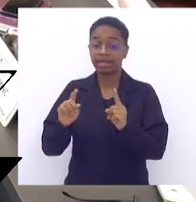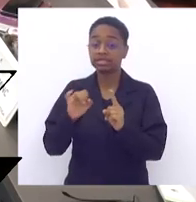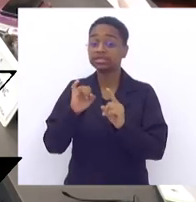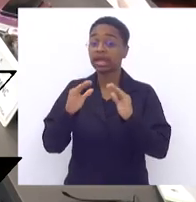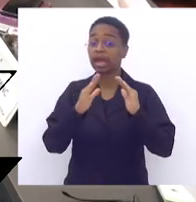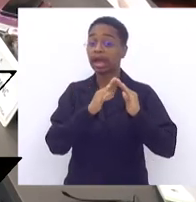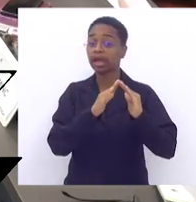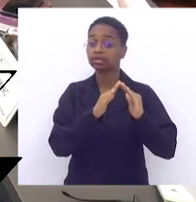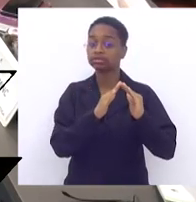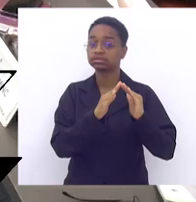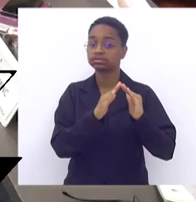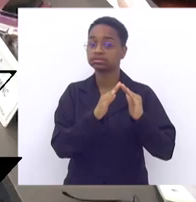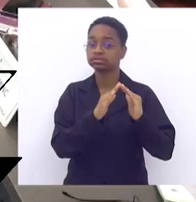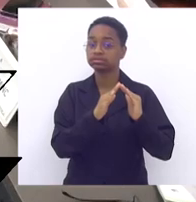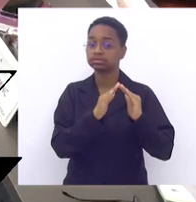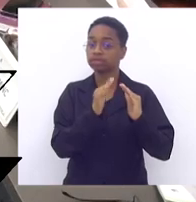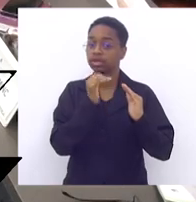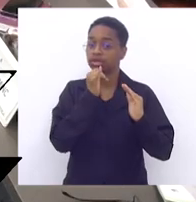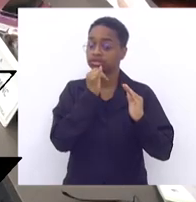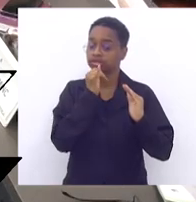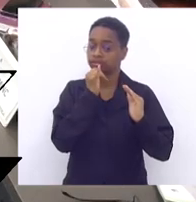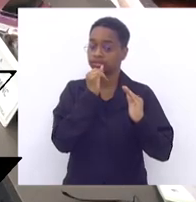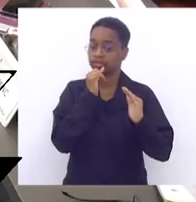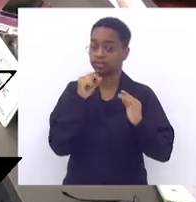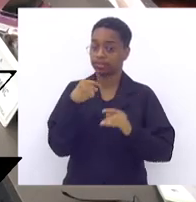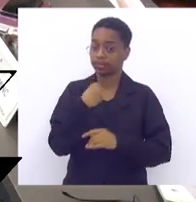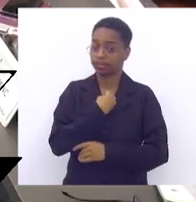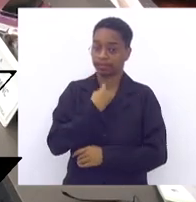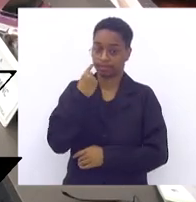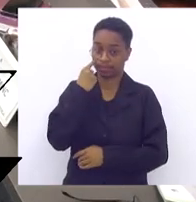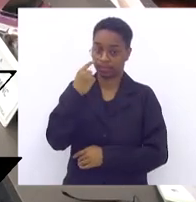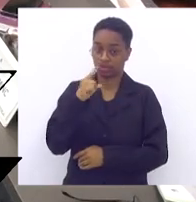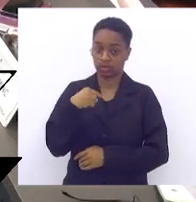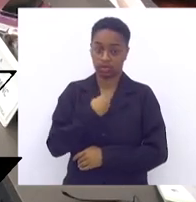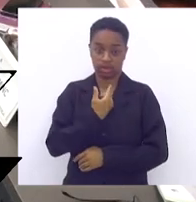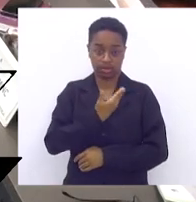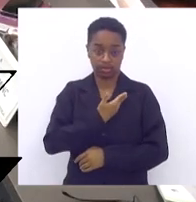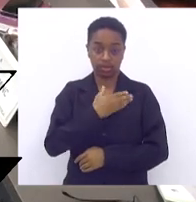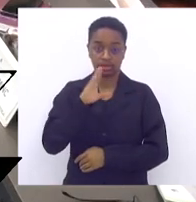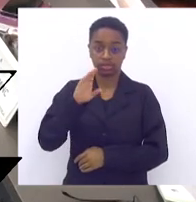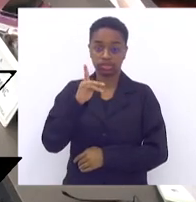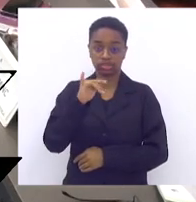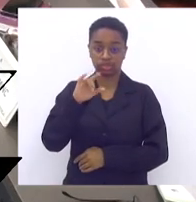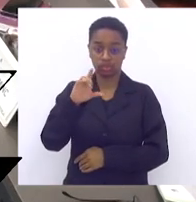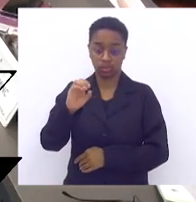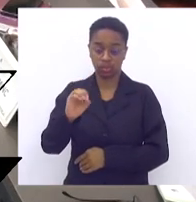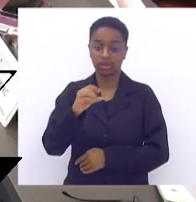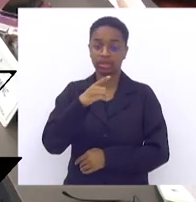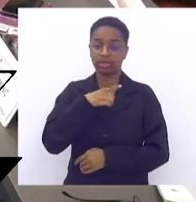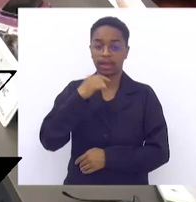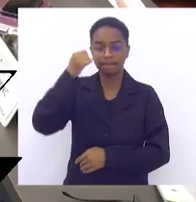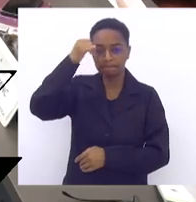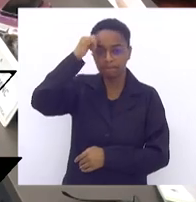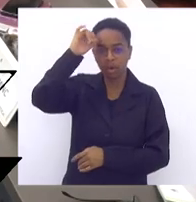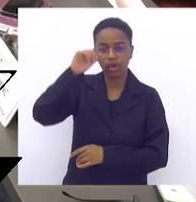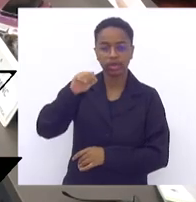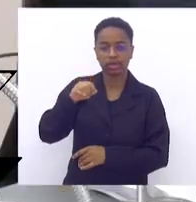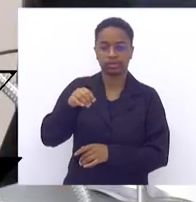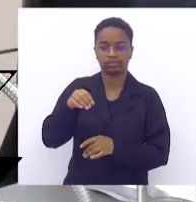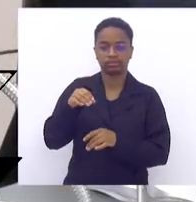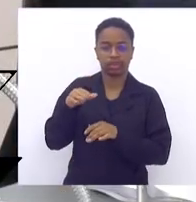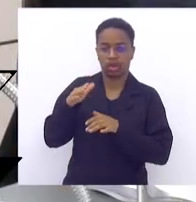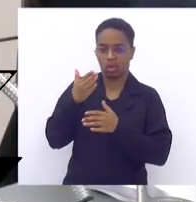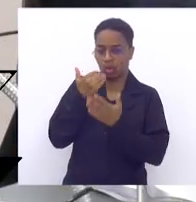propriedade, façamos aqui um exercício do nosso querido colega deputado Chico Machado com seus boizinhos no pasto, e ele queira